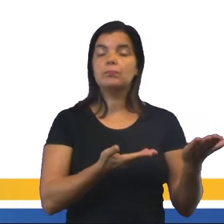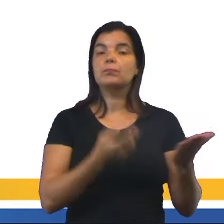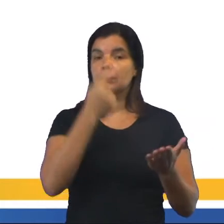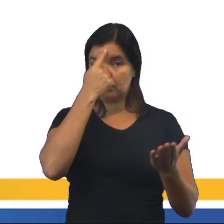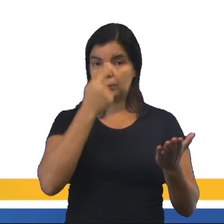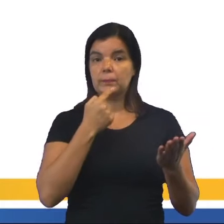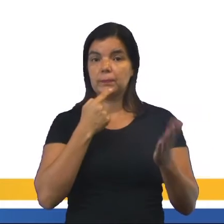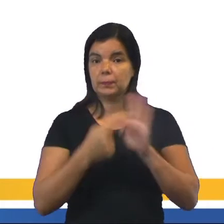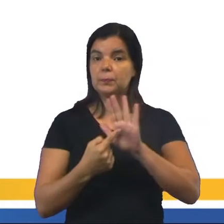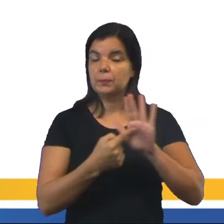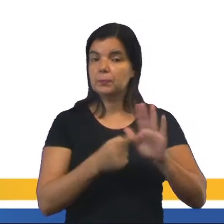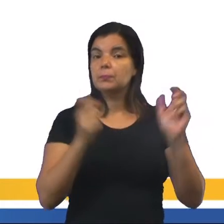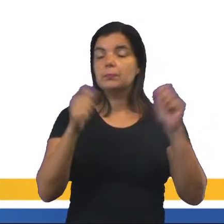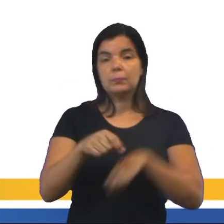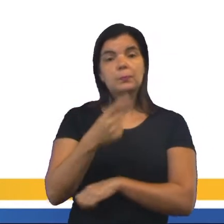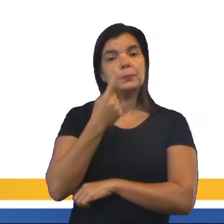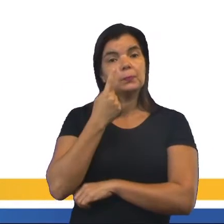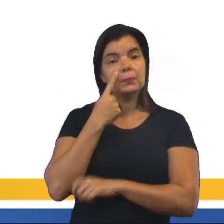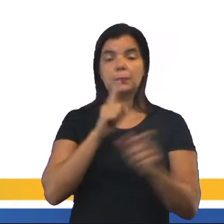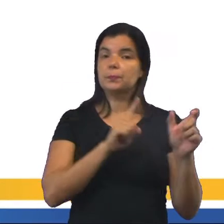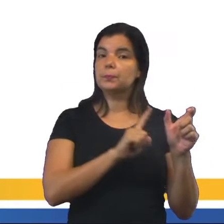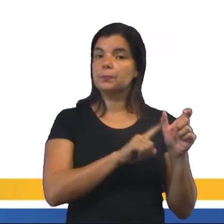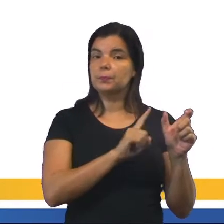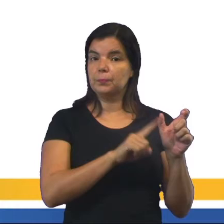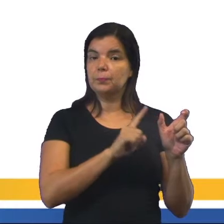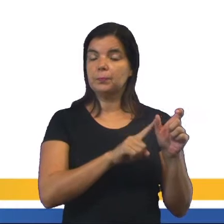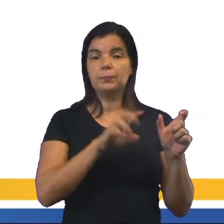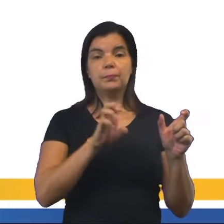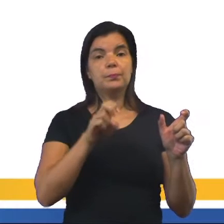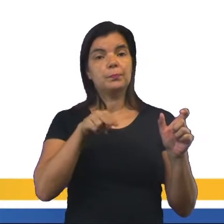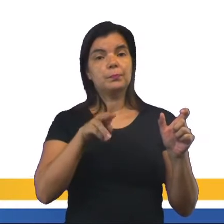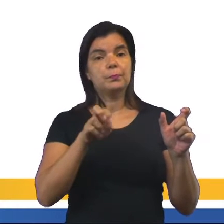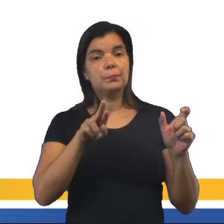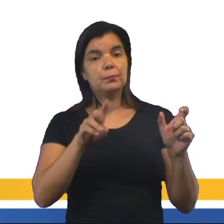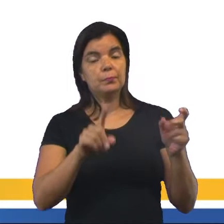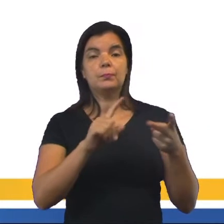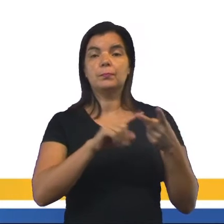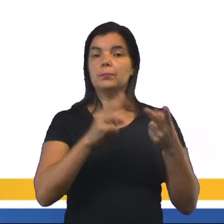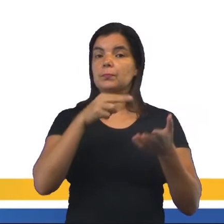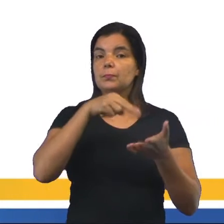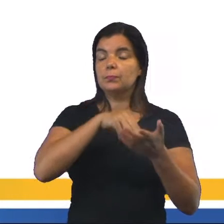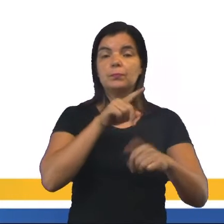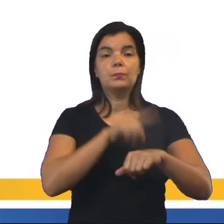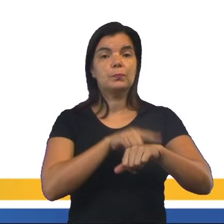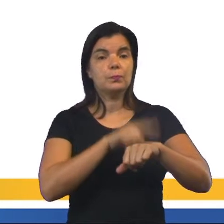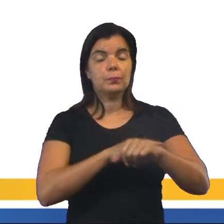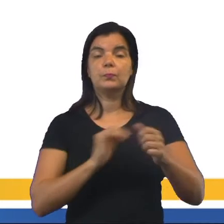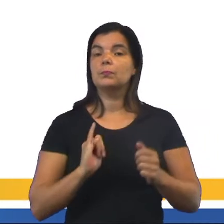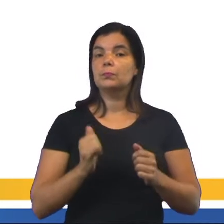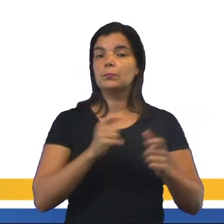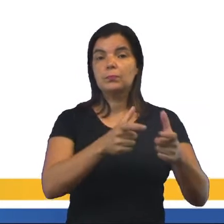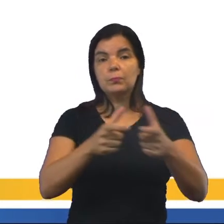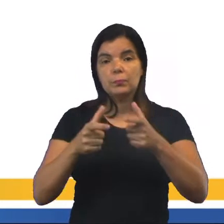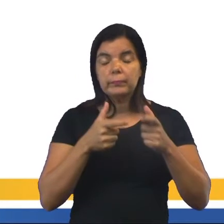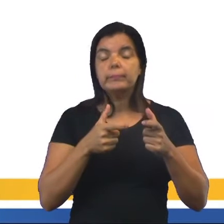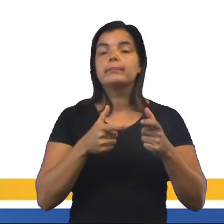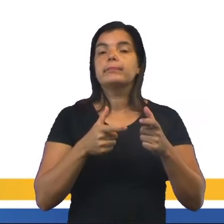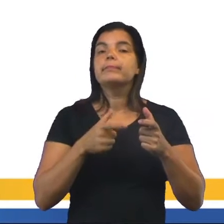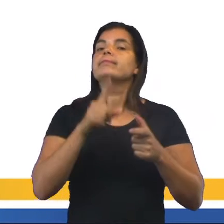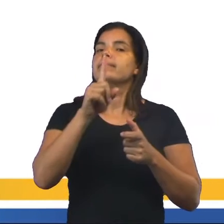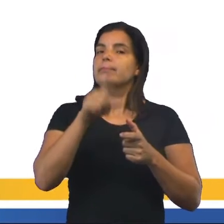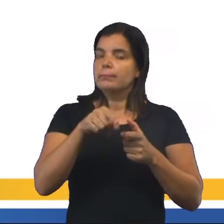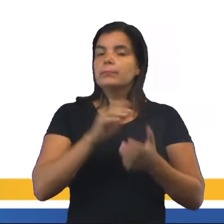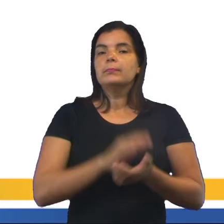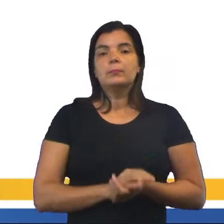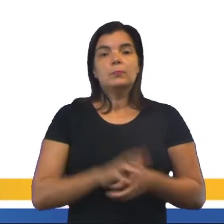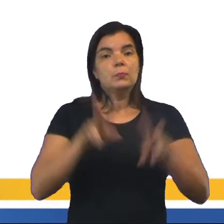vocês, podemos observar as palavras enredo, personagens, tempo, narrador e espaço. Esses são